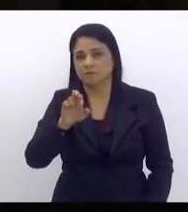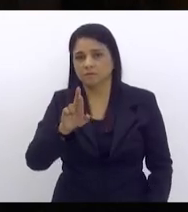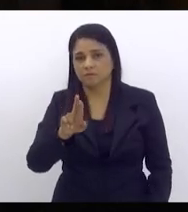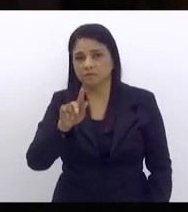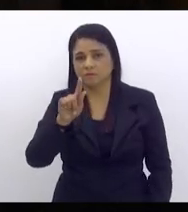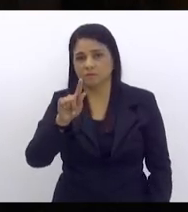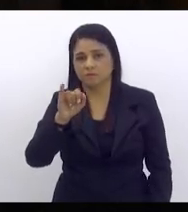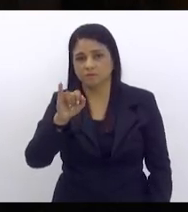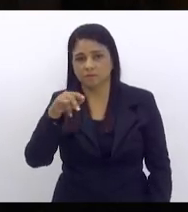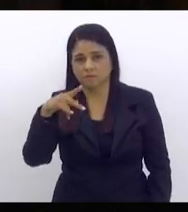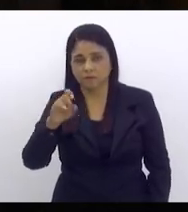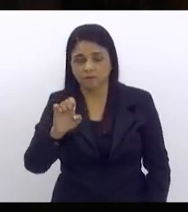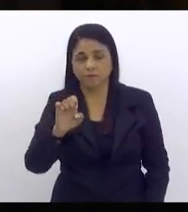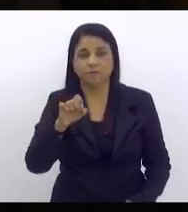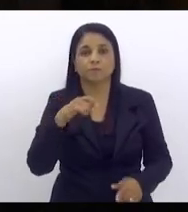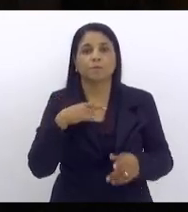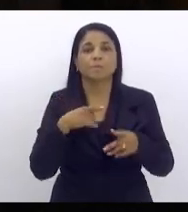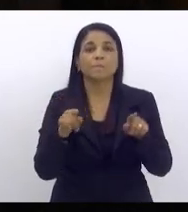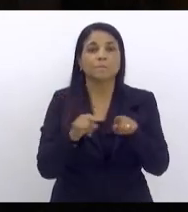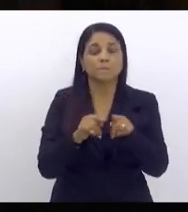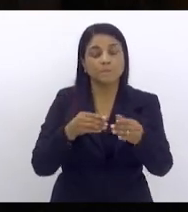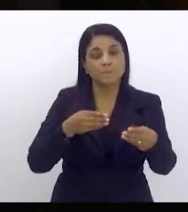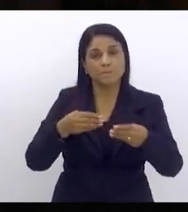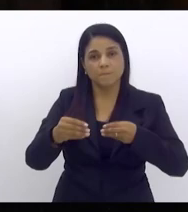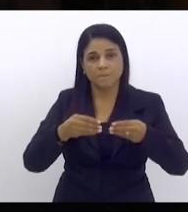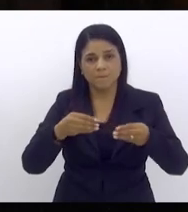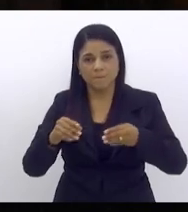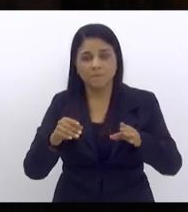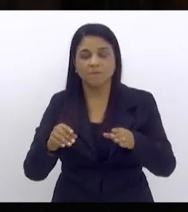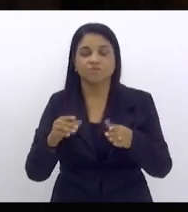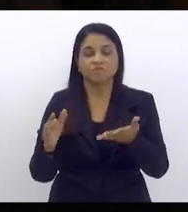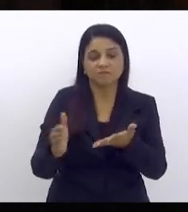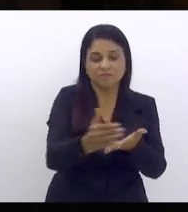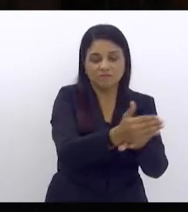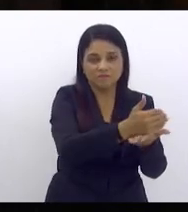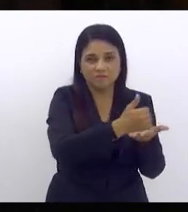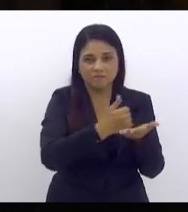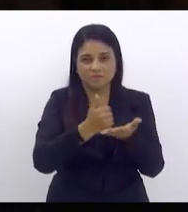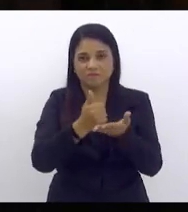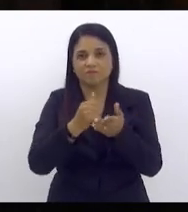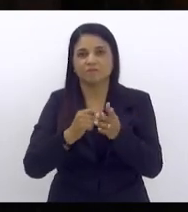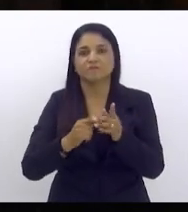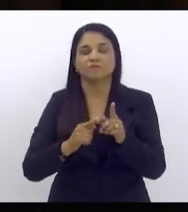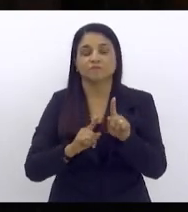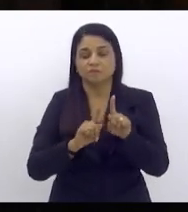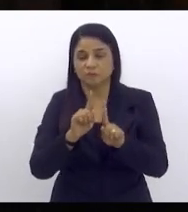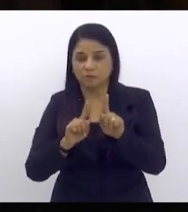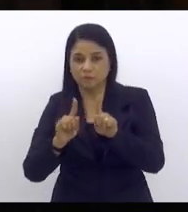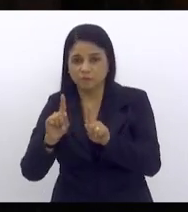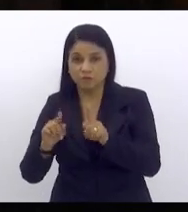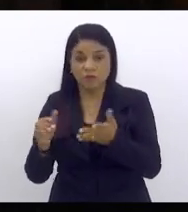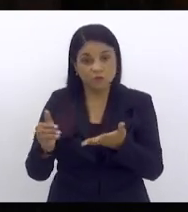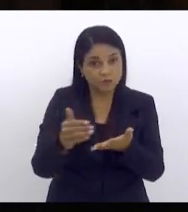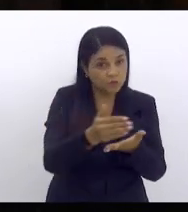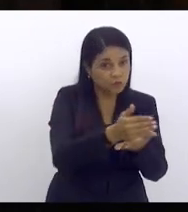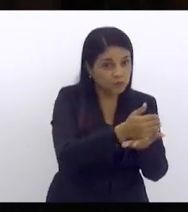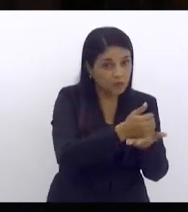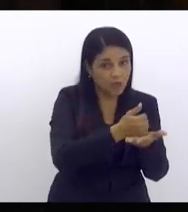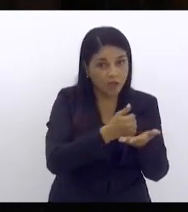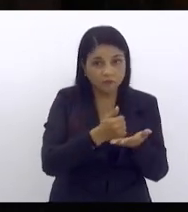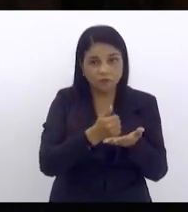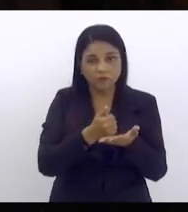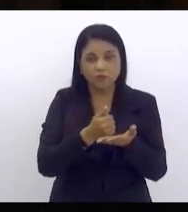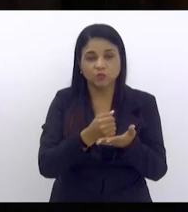de maneira concreta a viabilidade de produção de dados, de estatística, porque isso, os dados, eles não